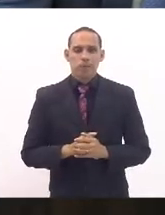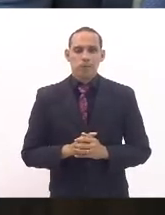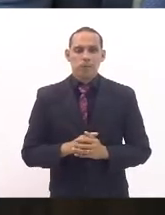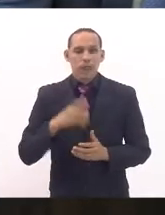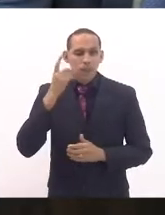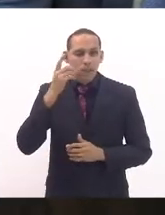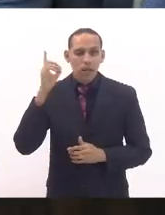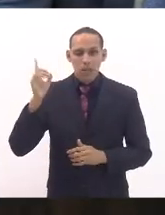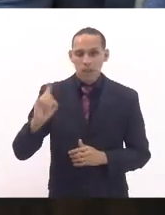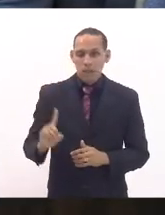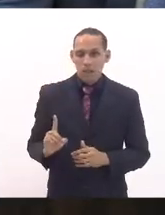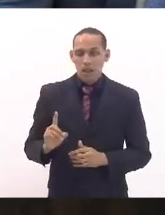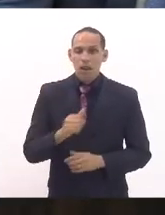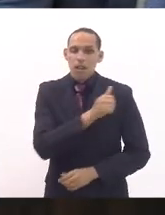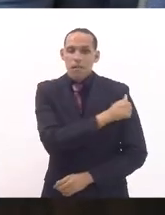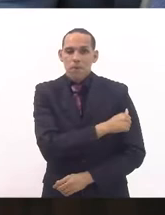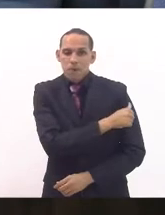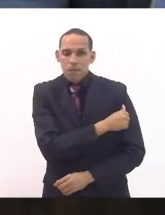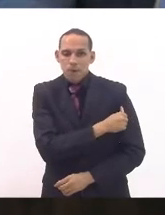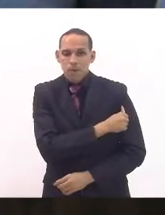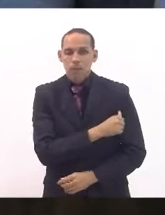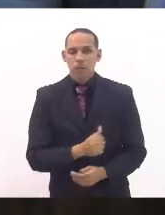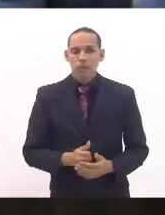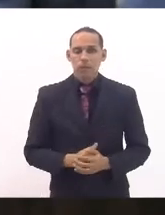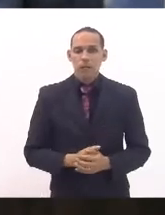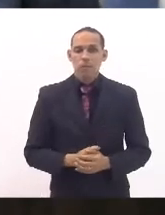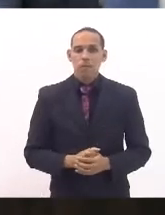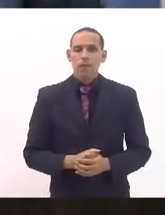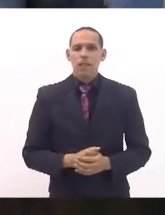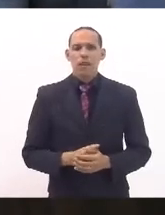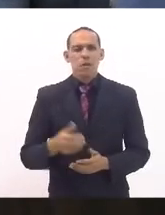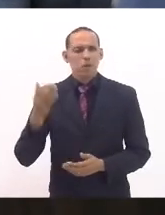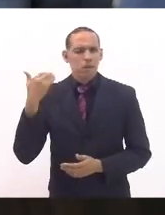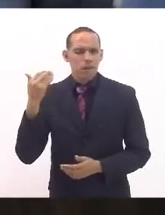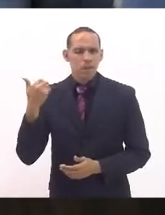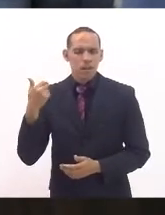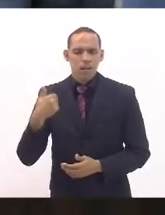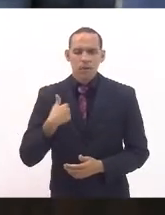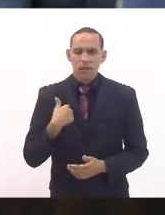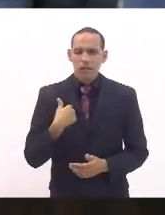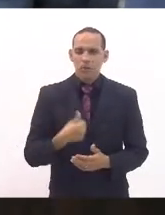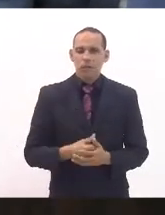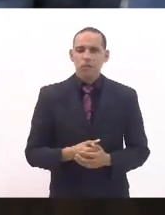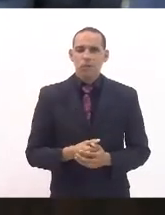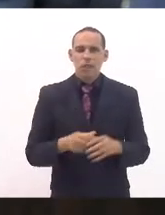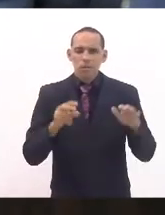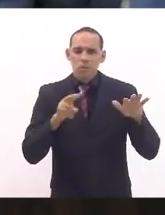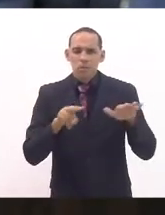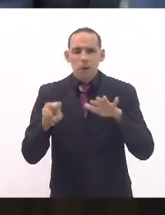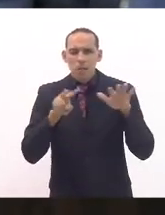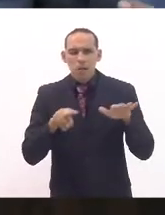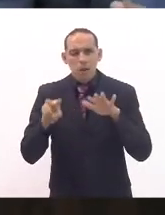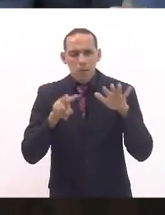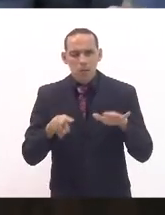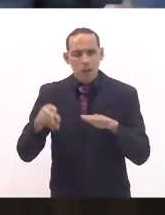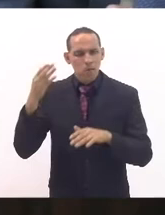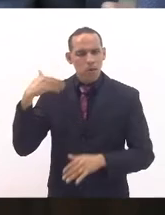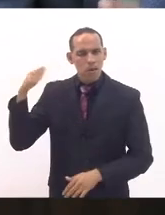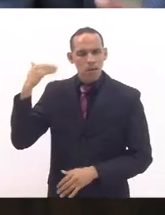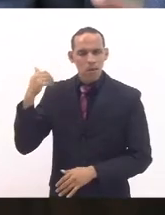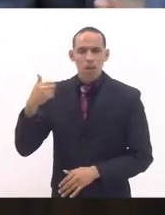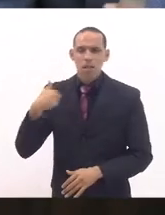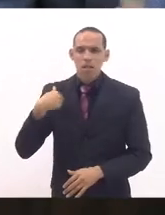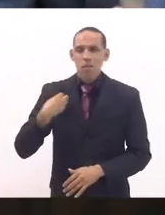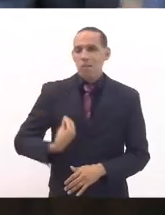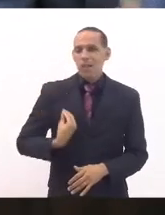deputada Dani, deputada enfermeira, eu estive há 3 semanas lá